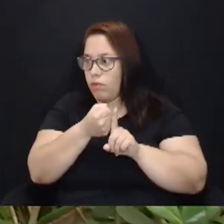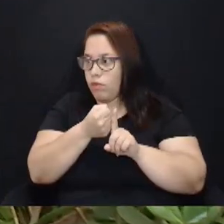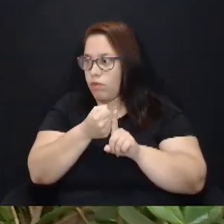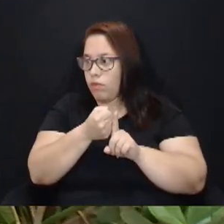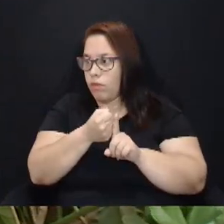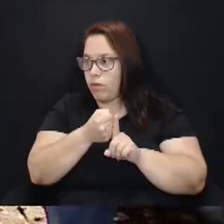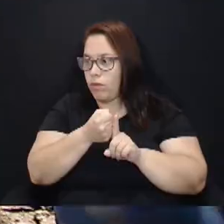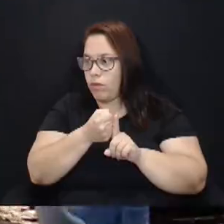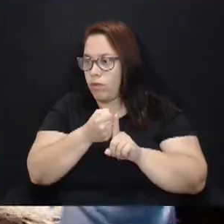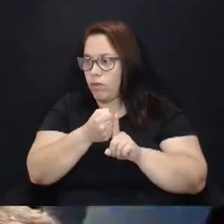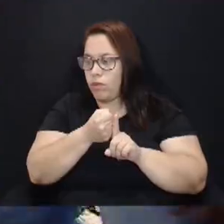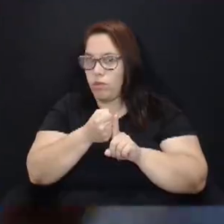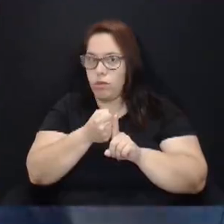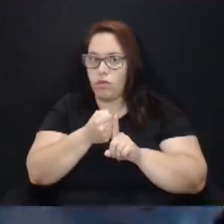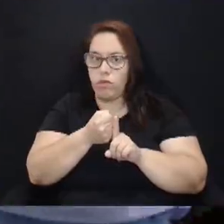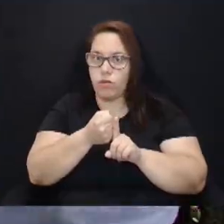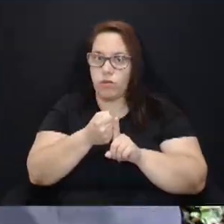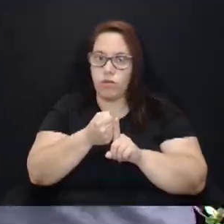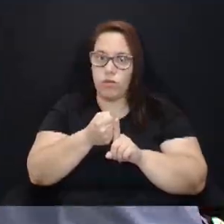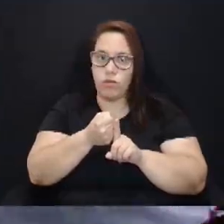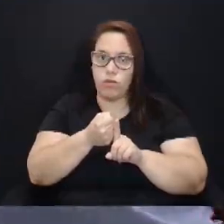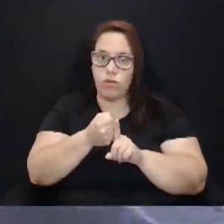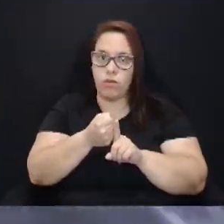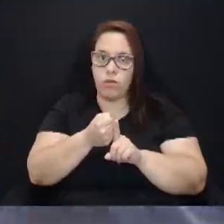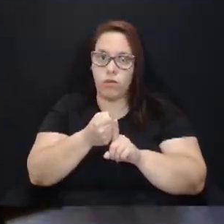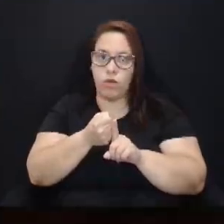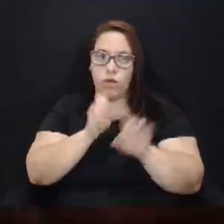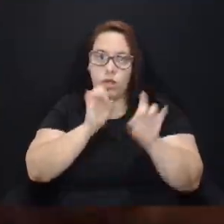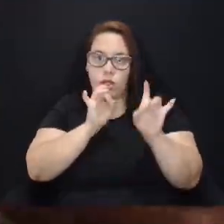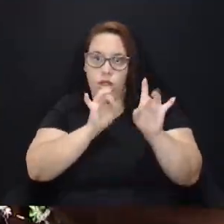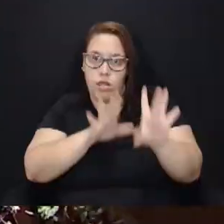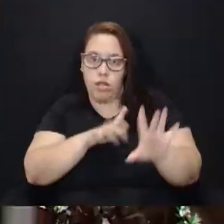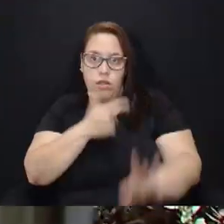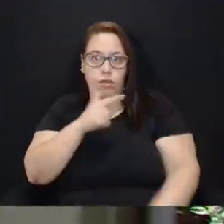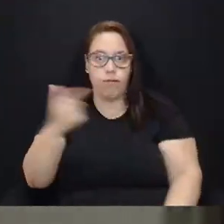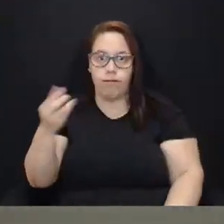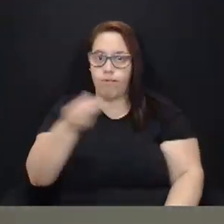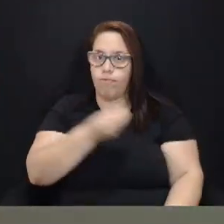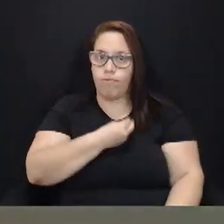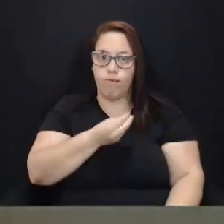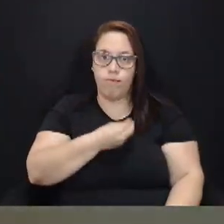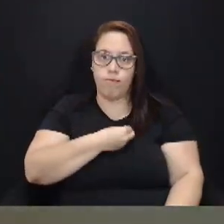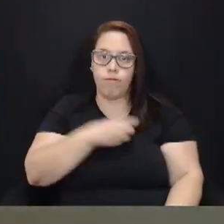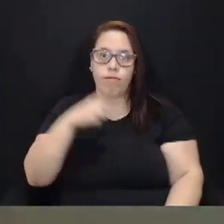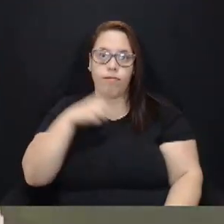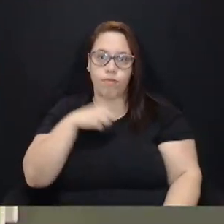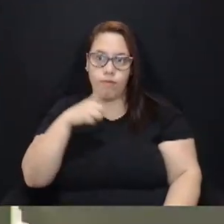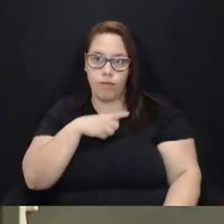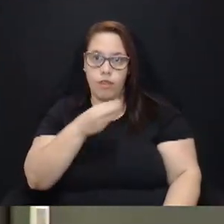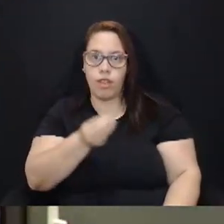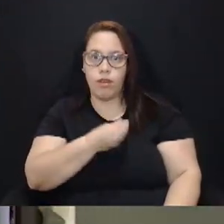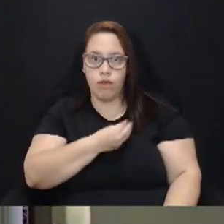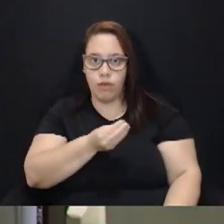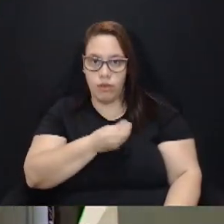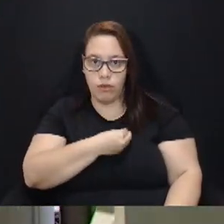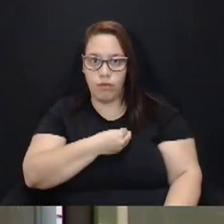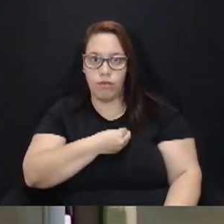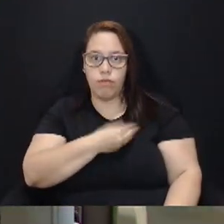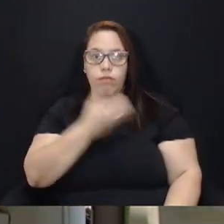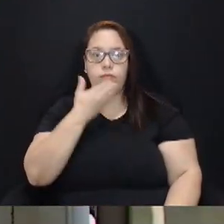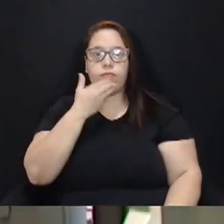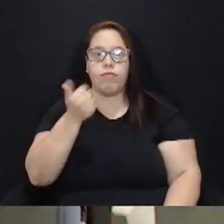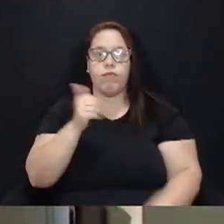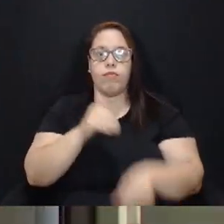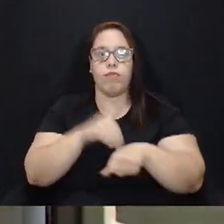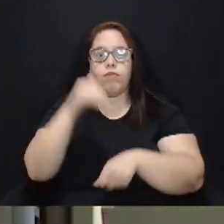Nós relutamos um pouquinho, porque é um local abandonado, um local que não tinha vida. Hoje se tem vida, né? Um pouco, melhorou um pouco mais.